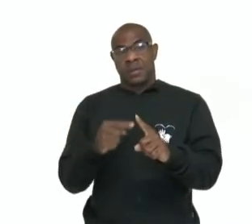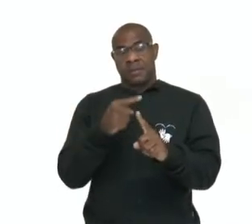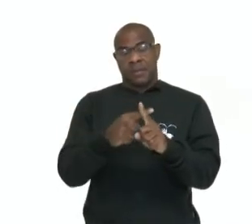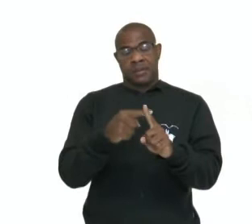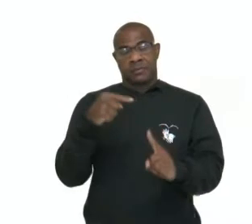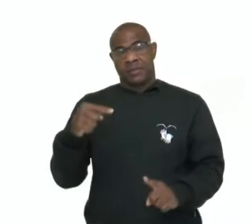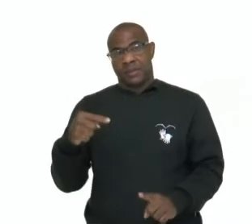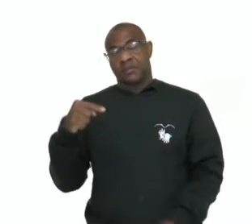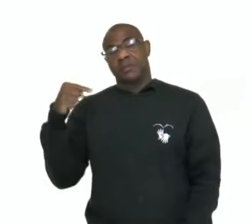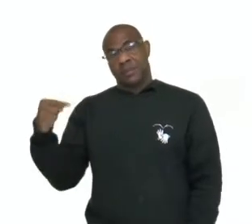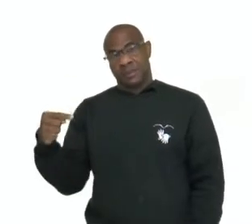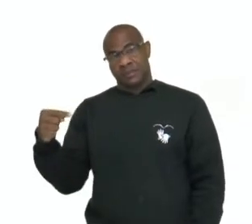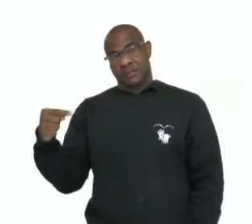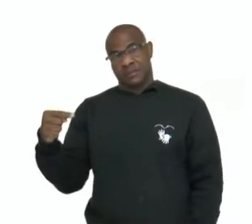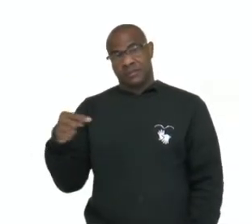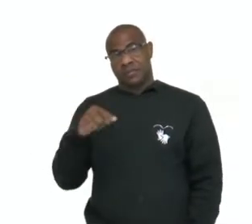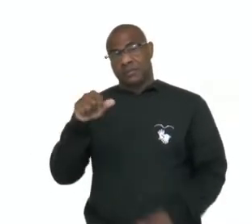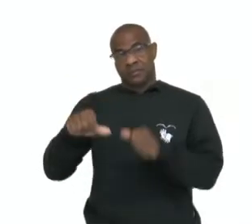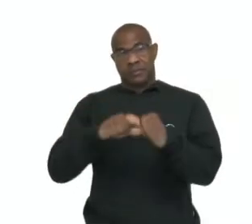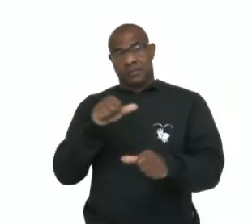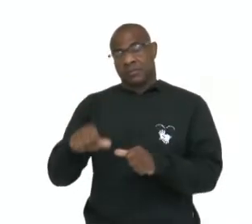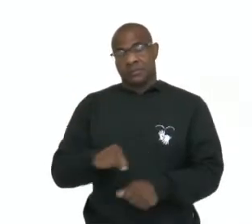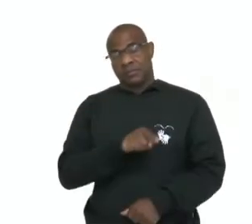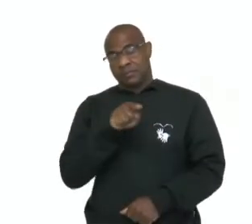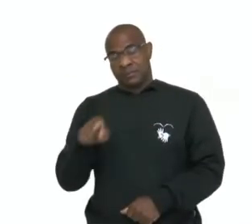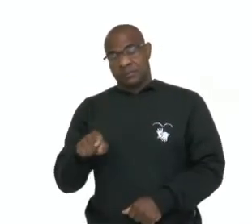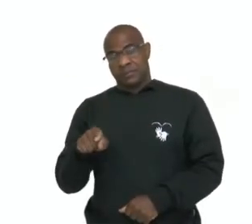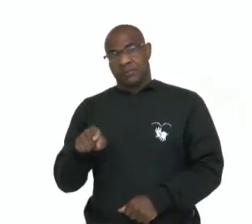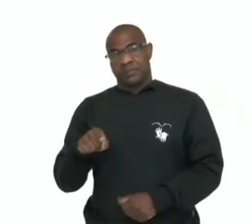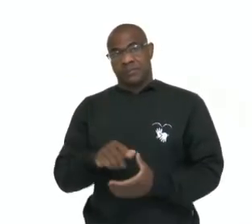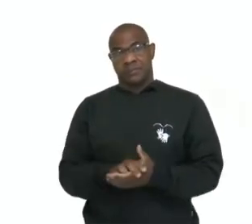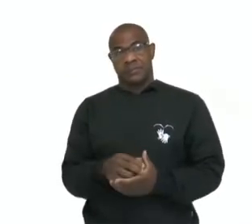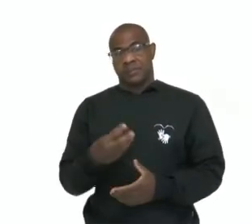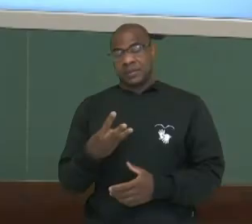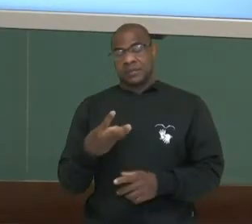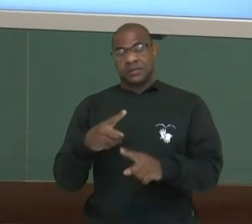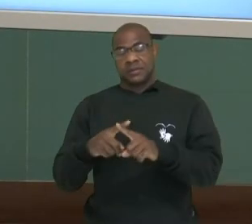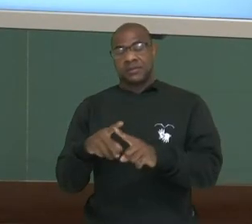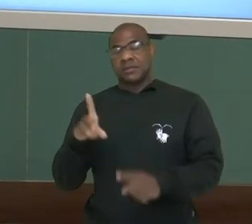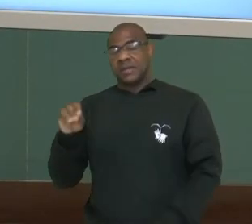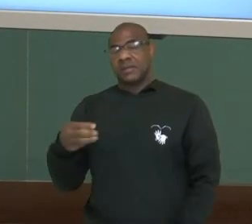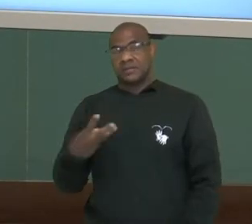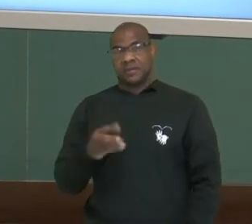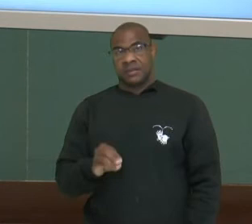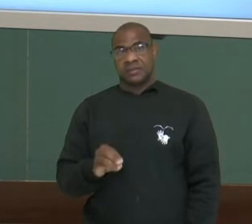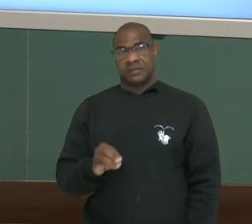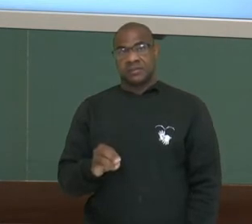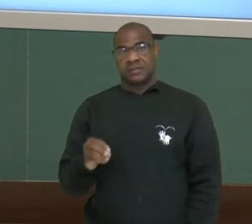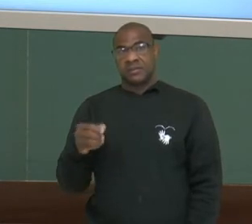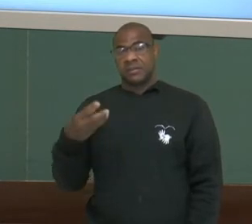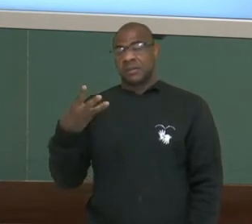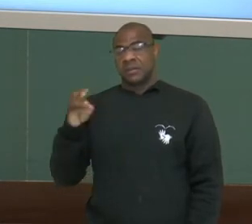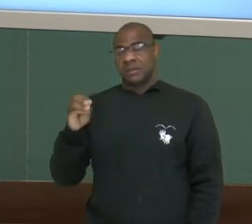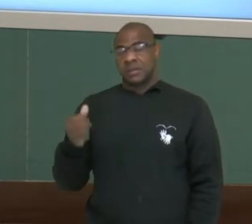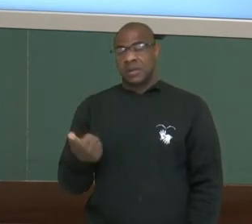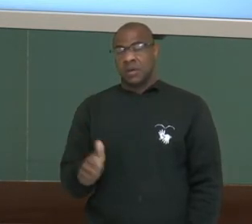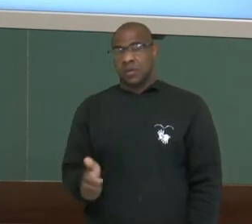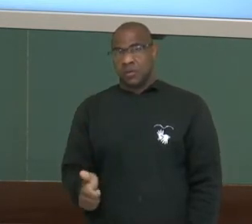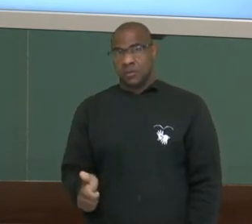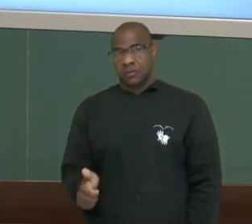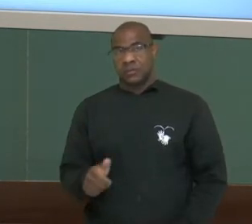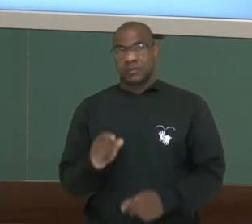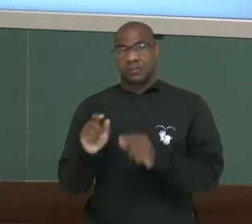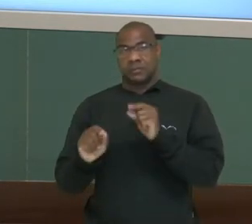menos, menos. Como eu passei para o segundo membro, ele vai mudar de sinal. 3 vezes 10, 30 onzeavos. Aqui o que a gente tem